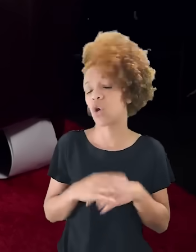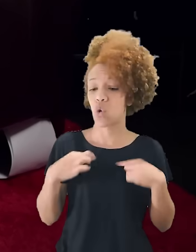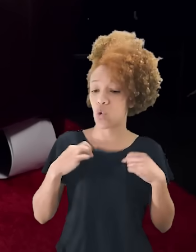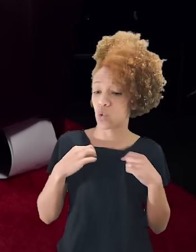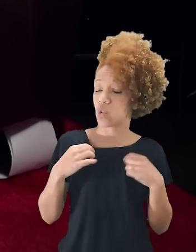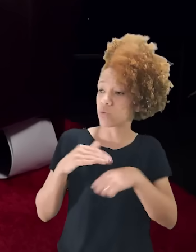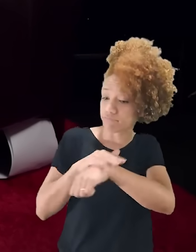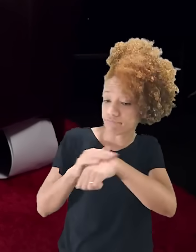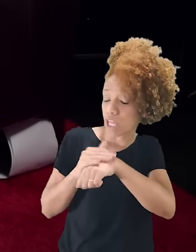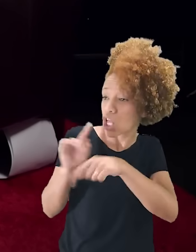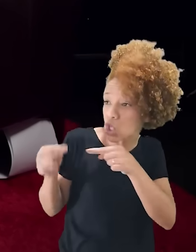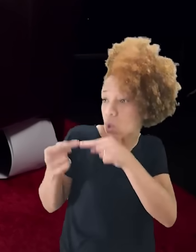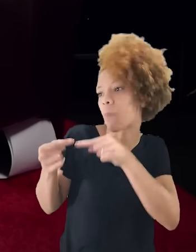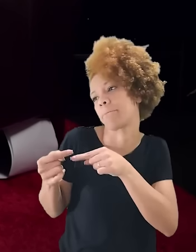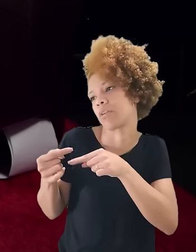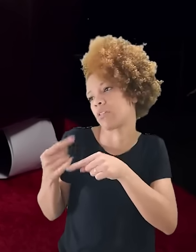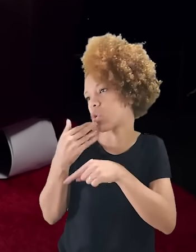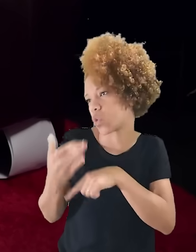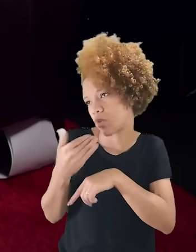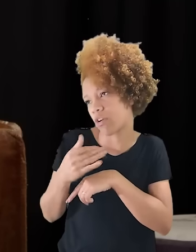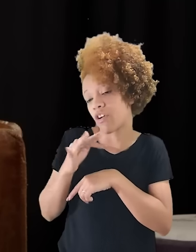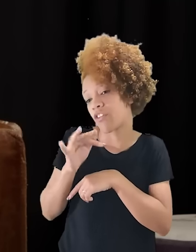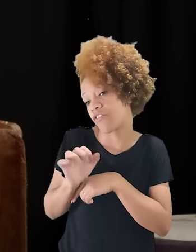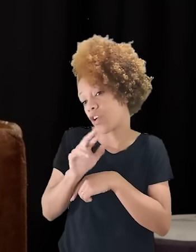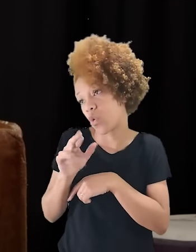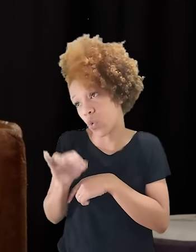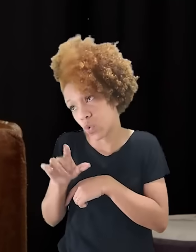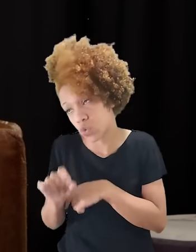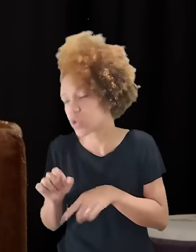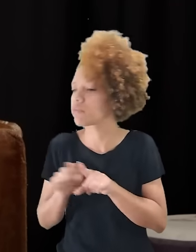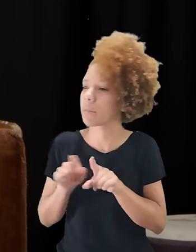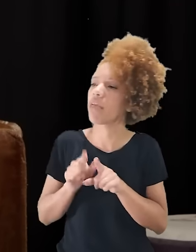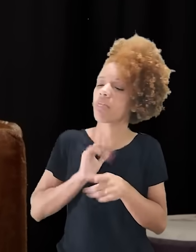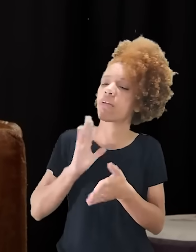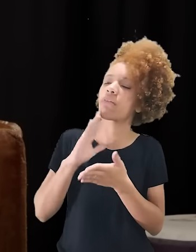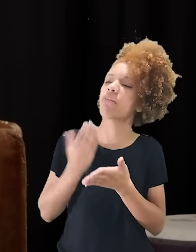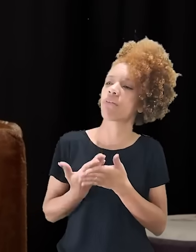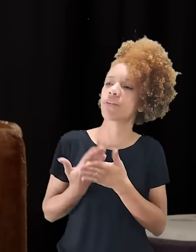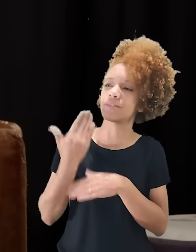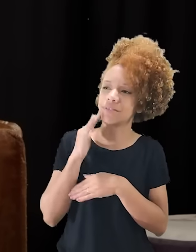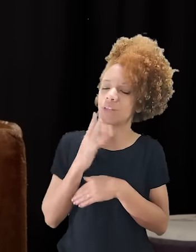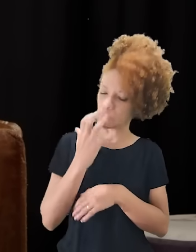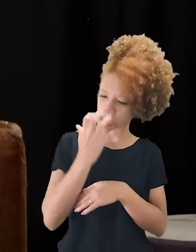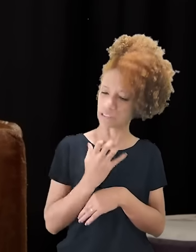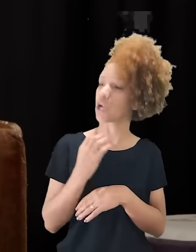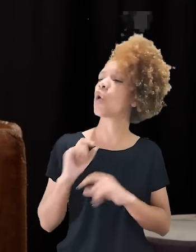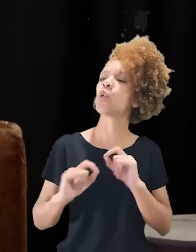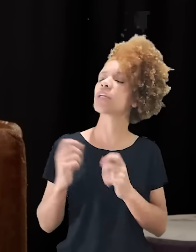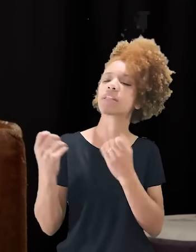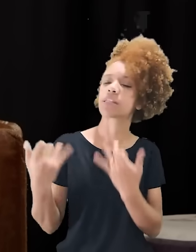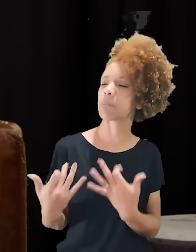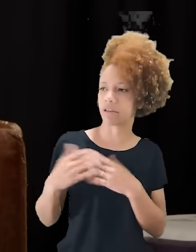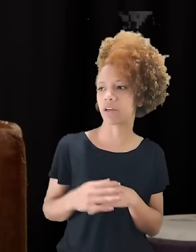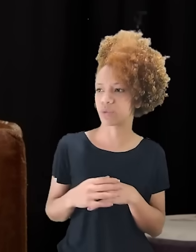entendeu um look da sua cor também eu gosto que é uma paleta de Tom terroso também passa muita credibilidade tipo uma seriedade